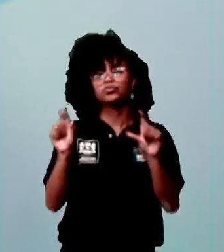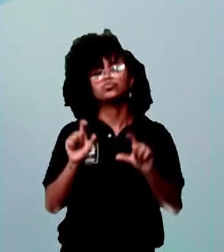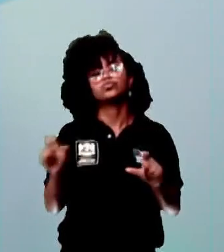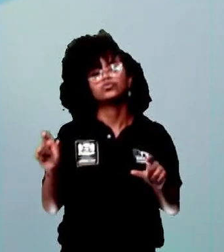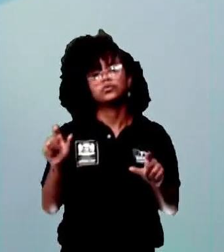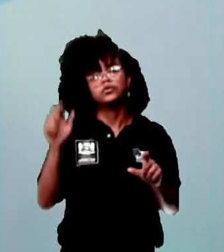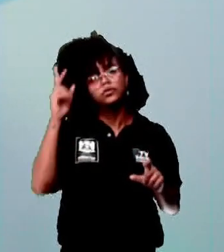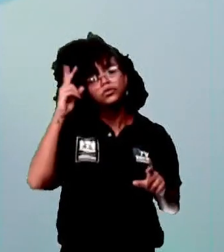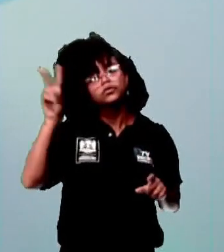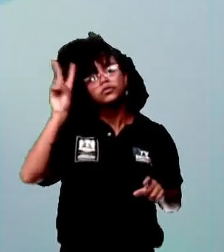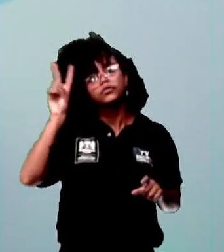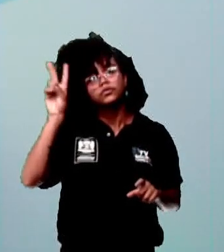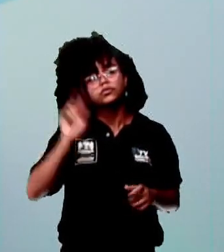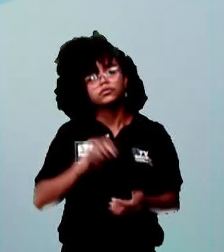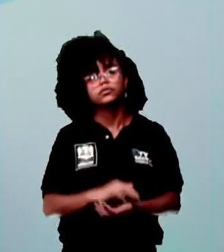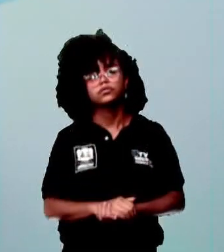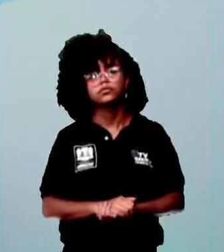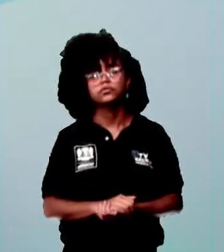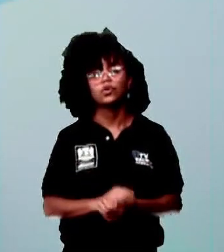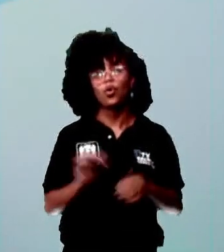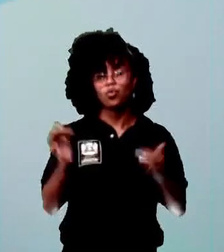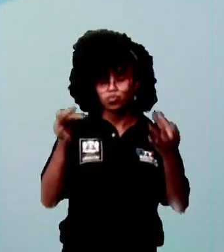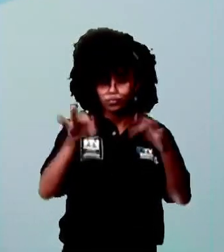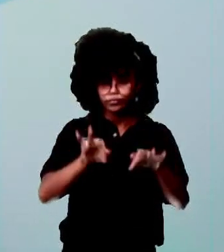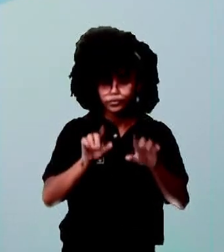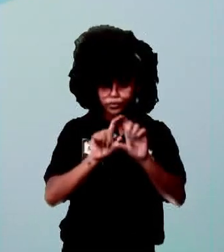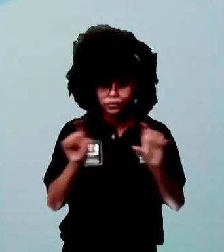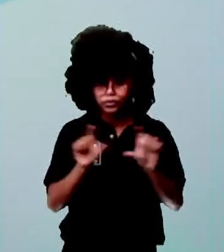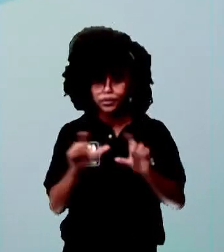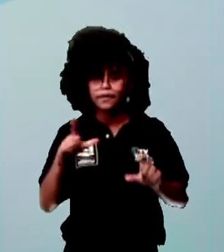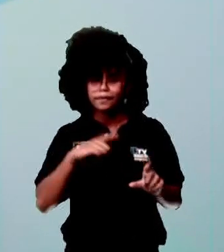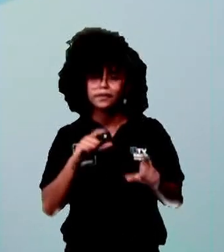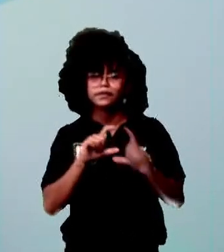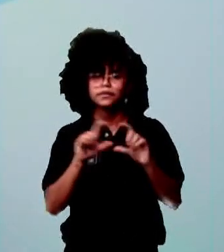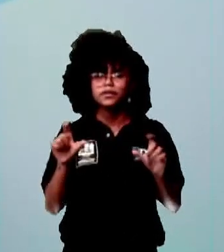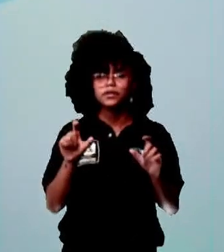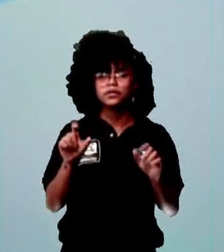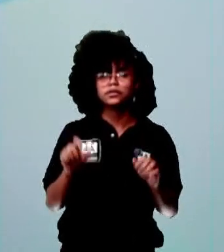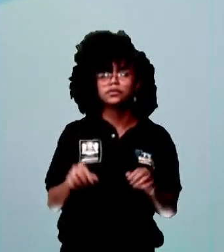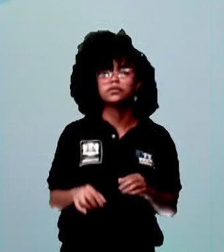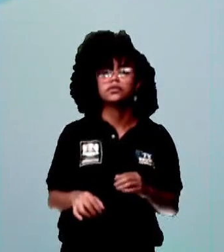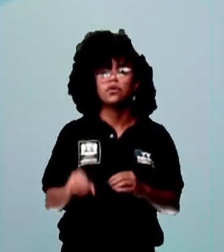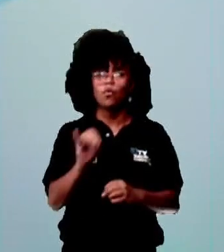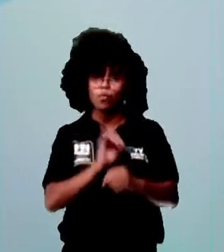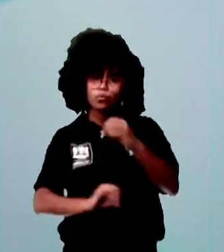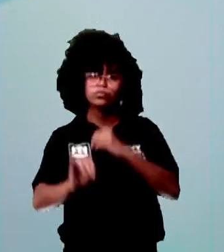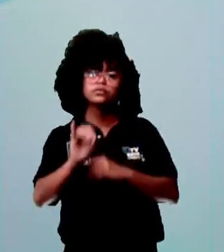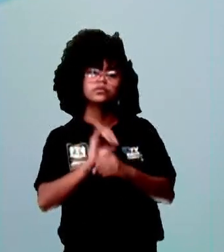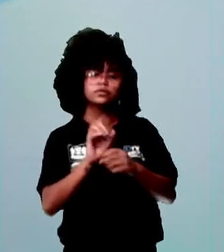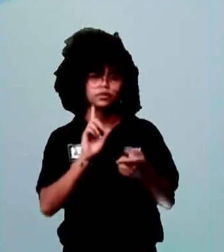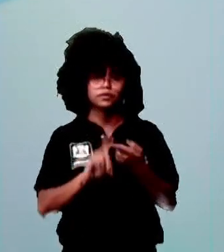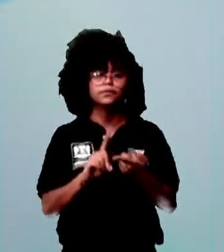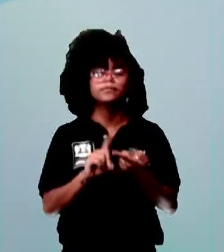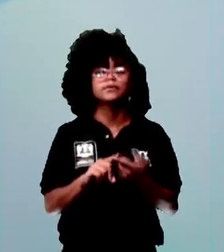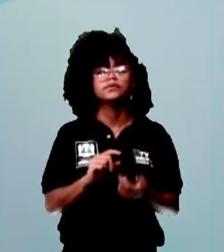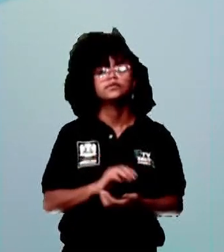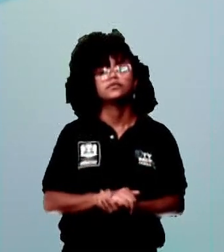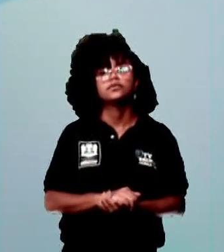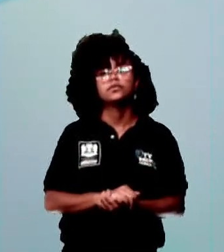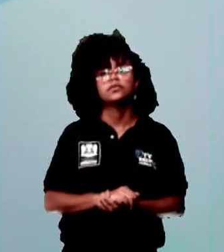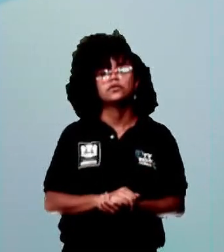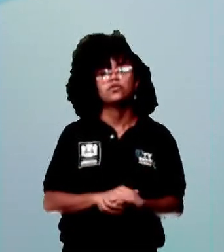cada história em quadrinho, geralmente aparece ali uma tirinha. Redes sociais se utilizam muito das tirinhas. Os